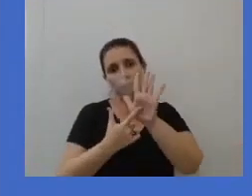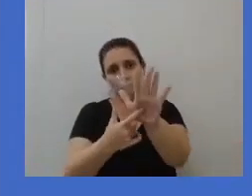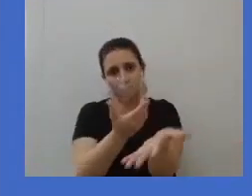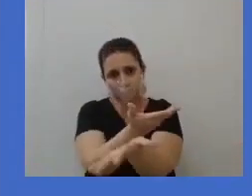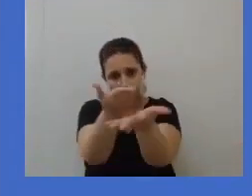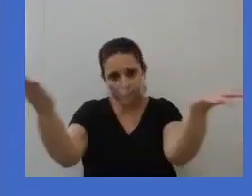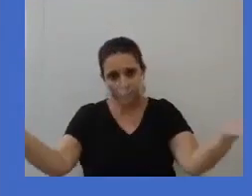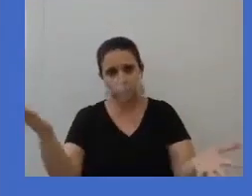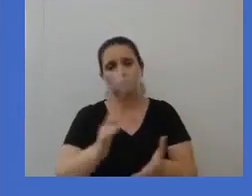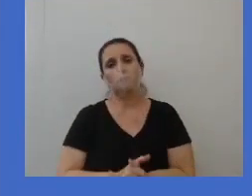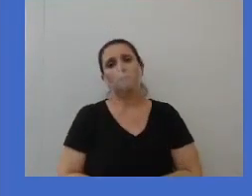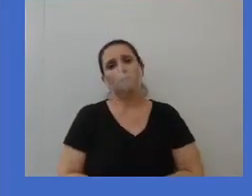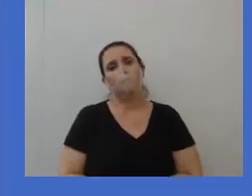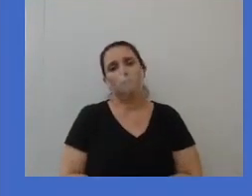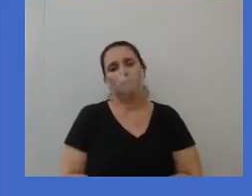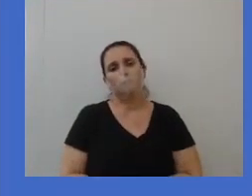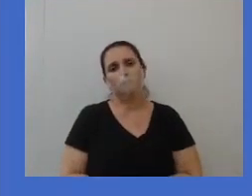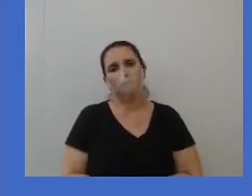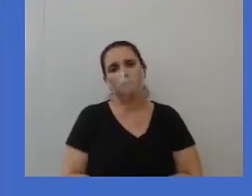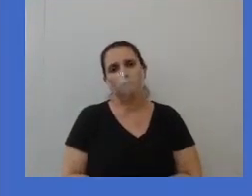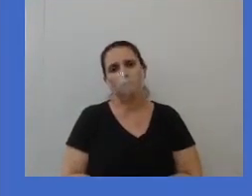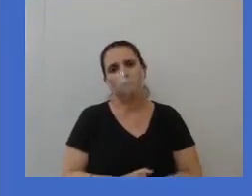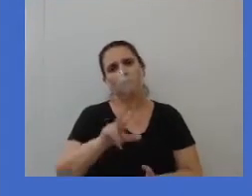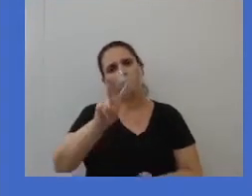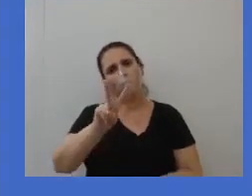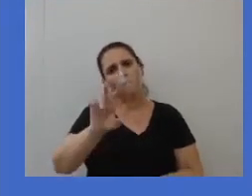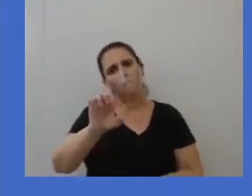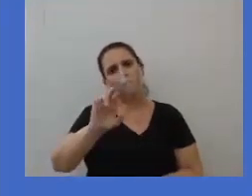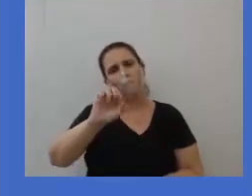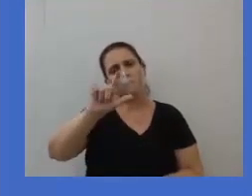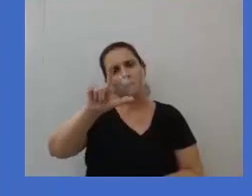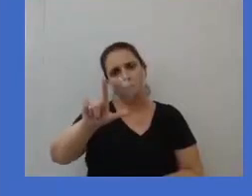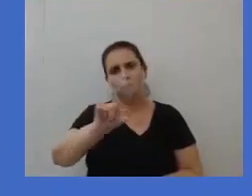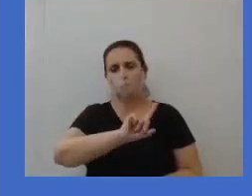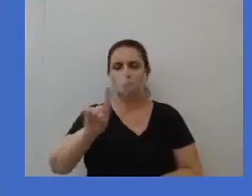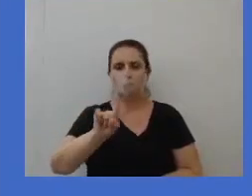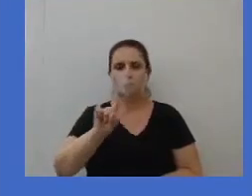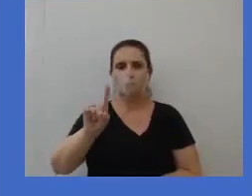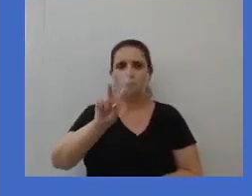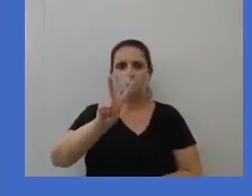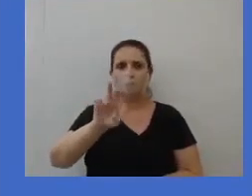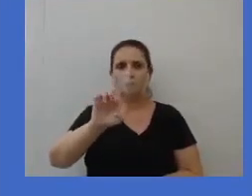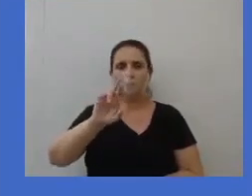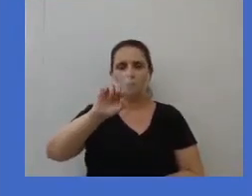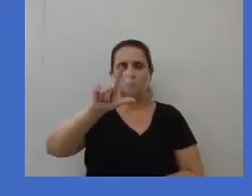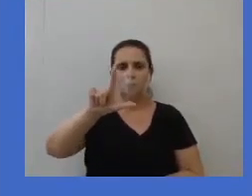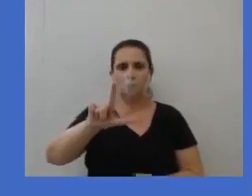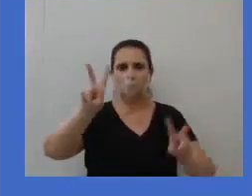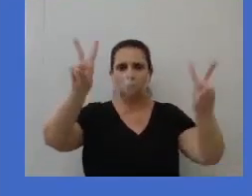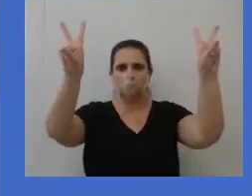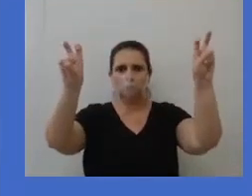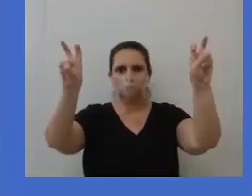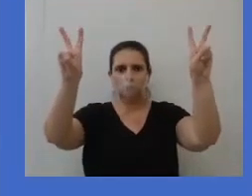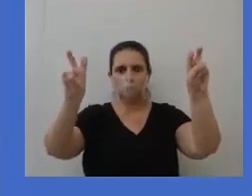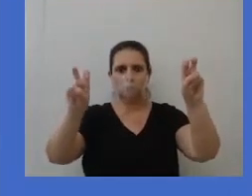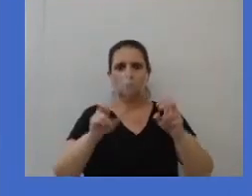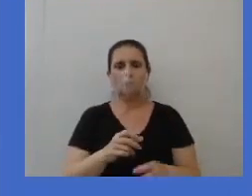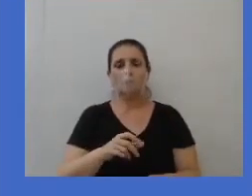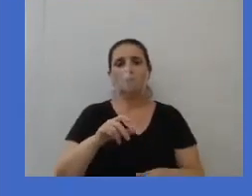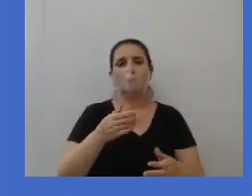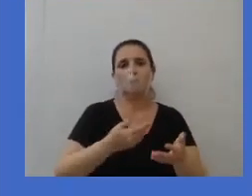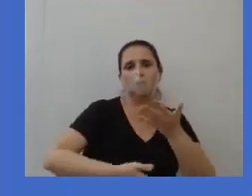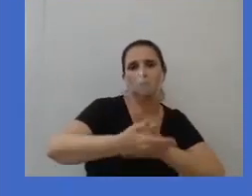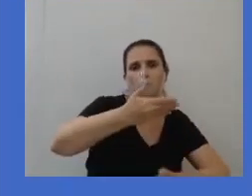vocês o verbal e o não verbal. Olha o título, relação do verbal